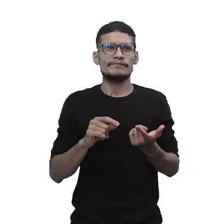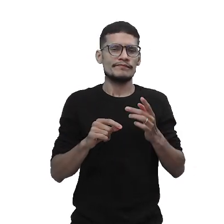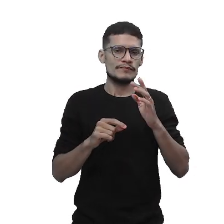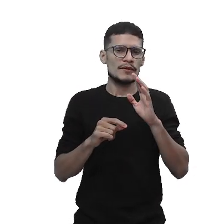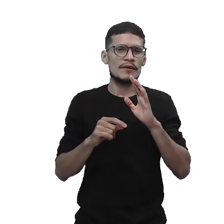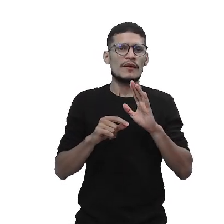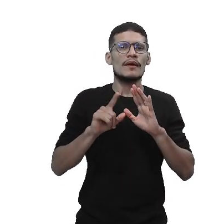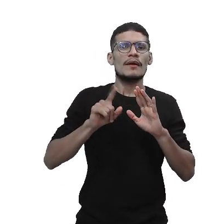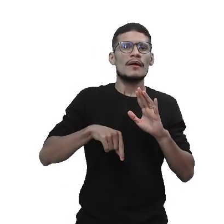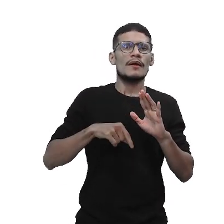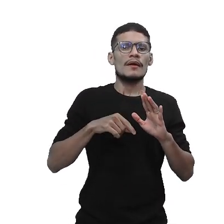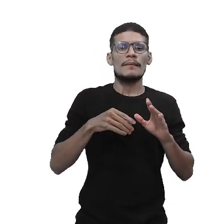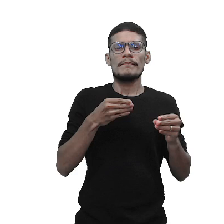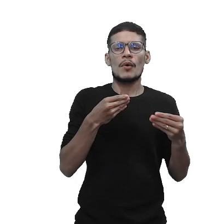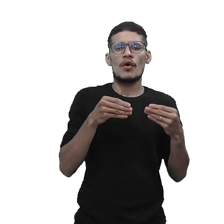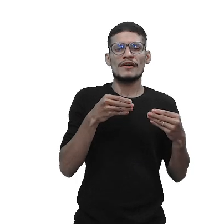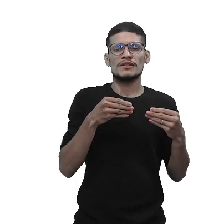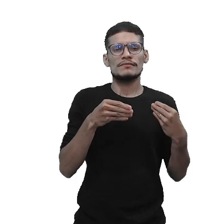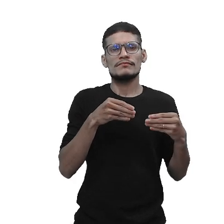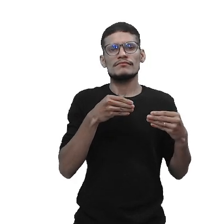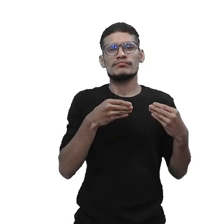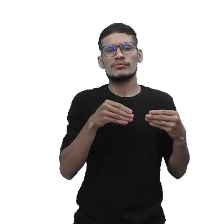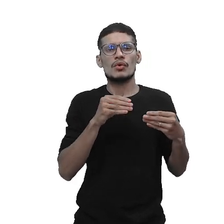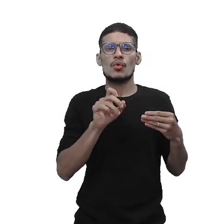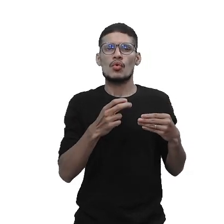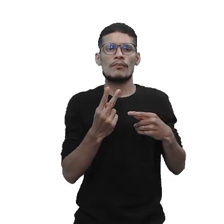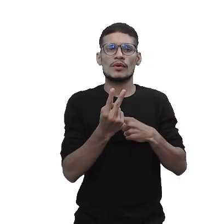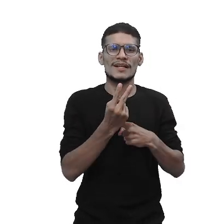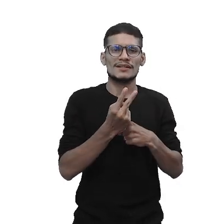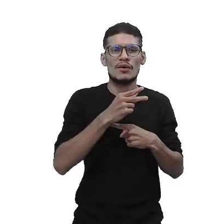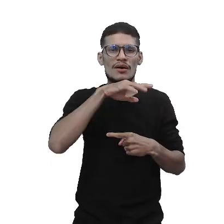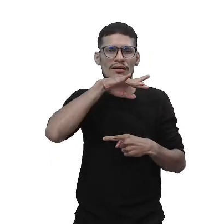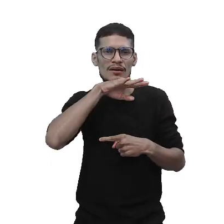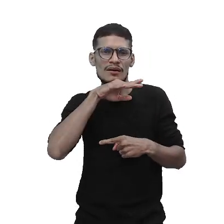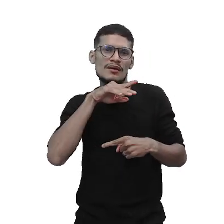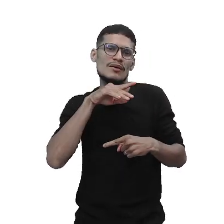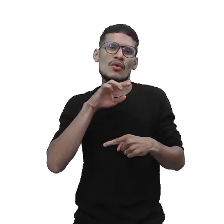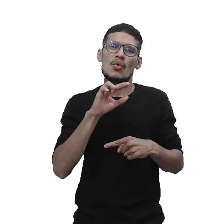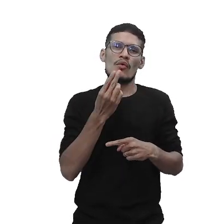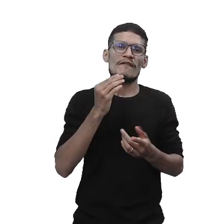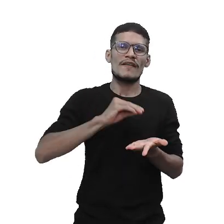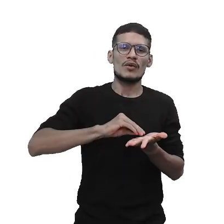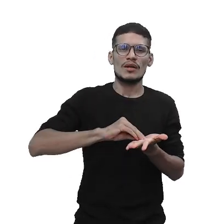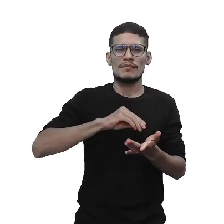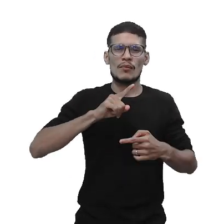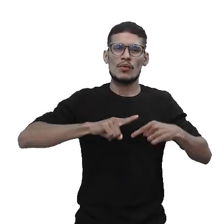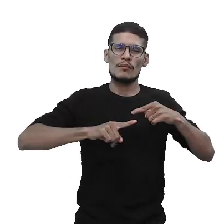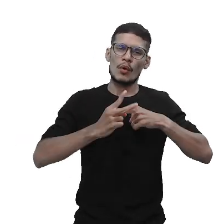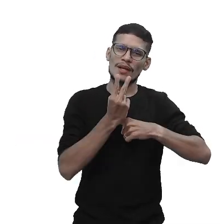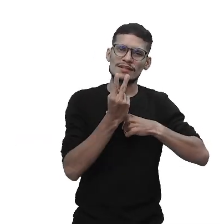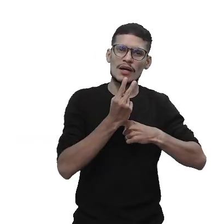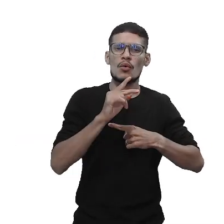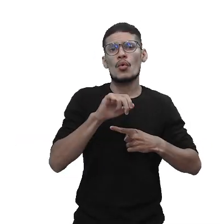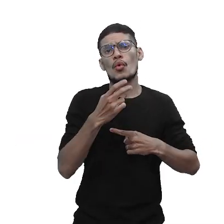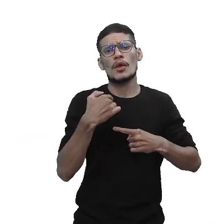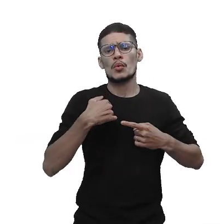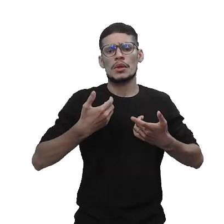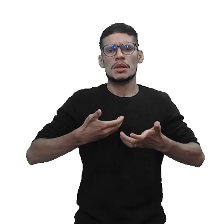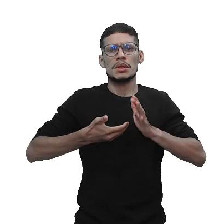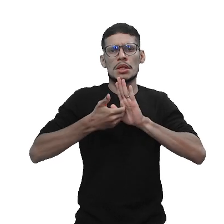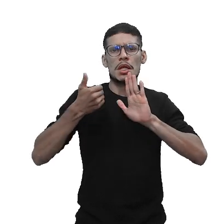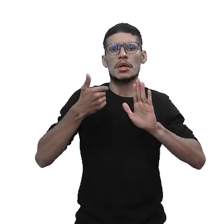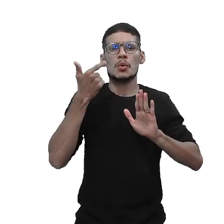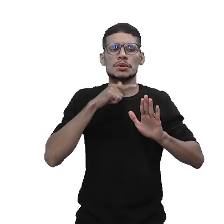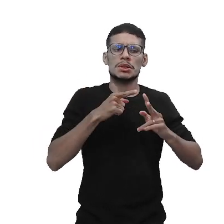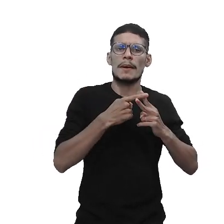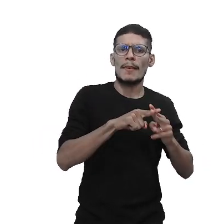questão de partes móveis, né, ou está com a proteção inadequada, ou ela está em falta, às vezes eu ter retirado ela para fazer algum tipo de reparo, e